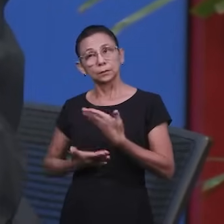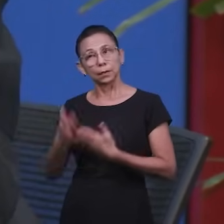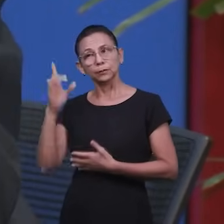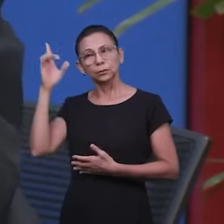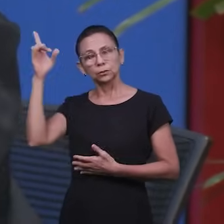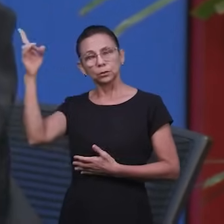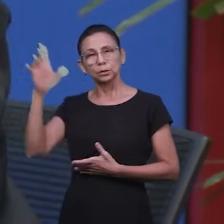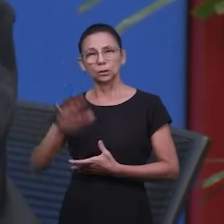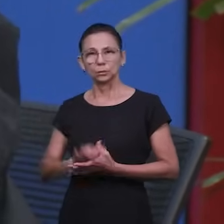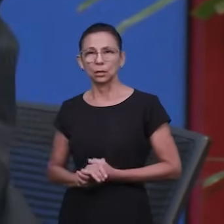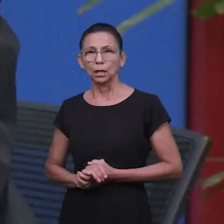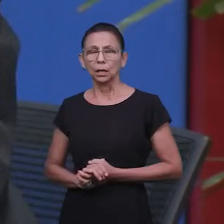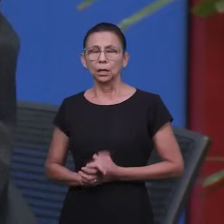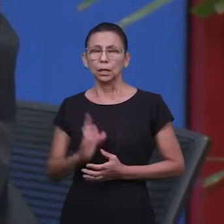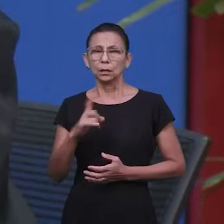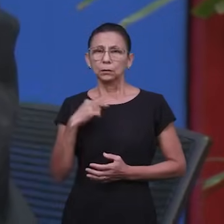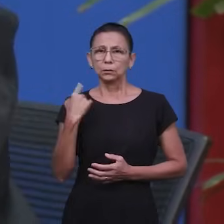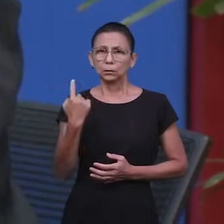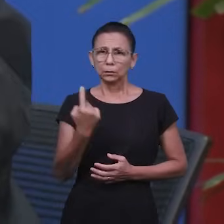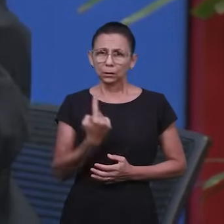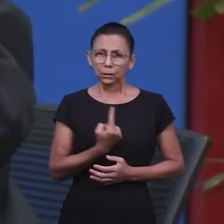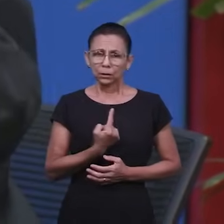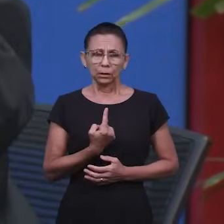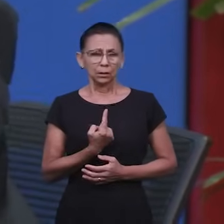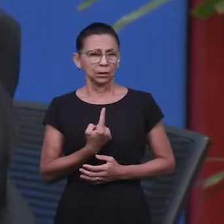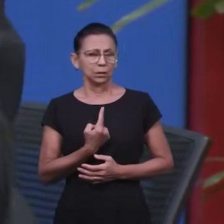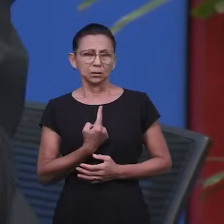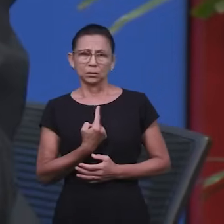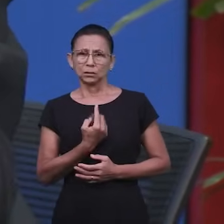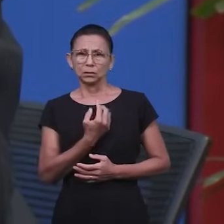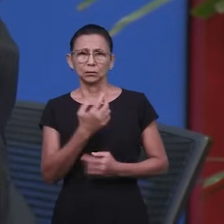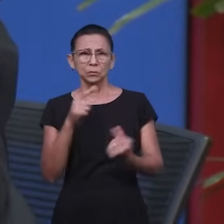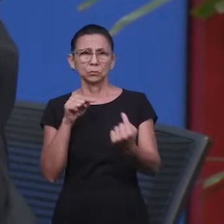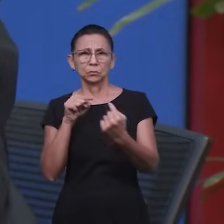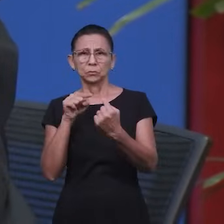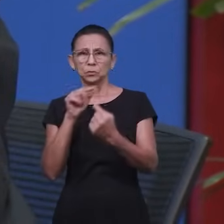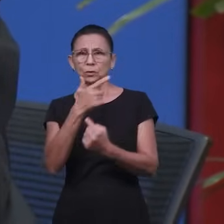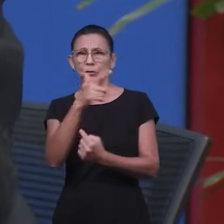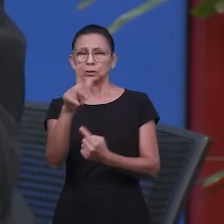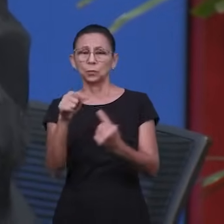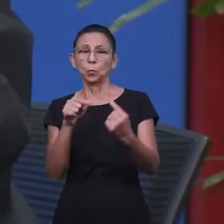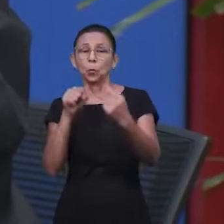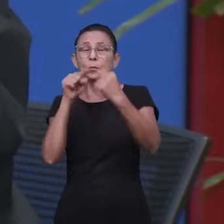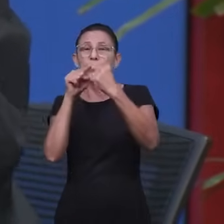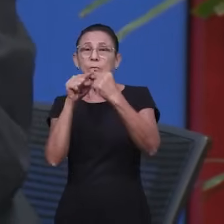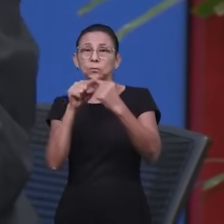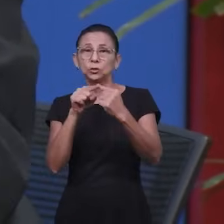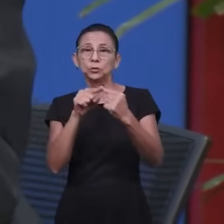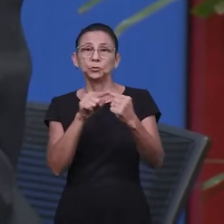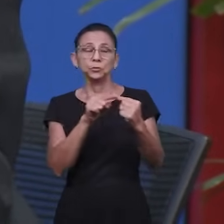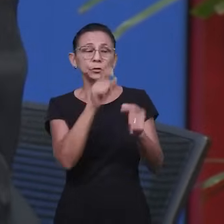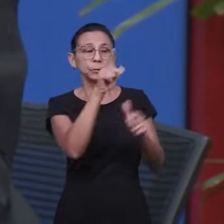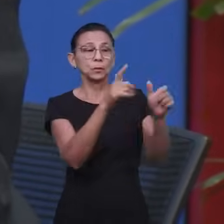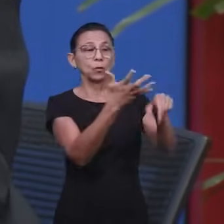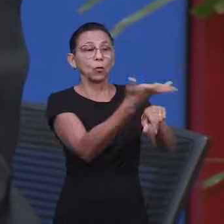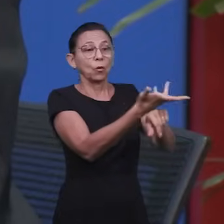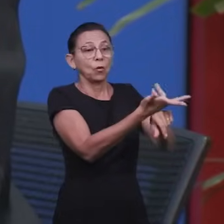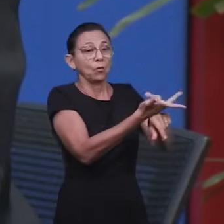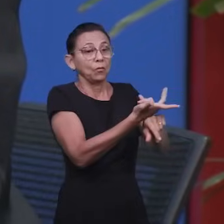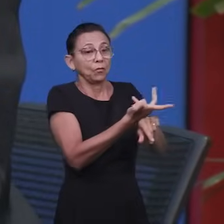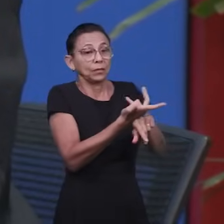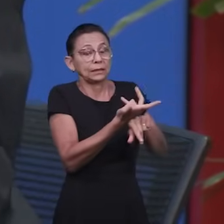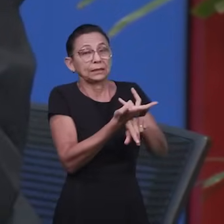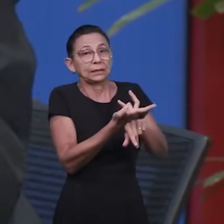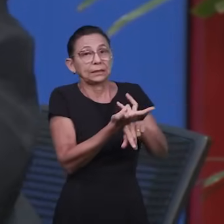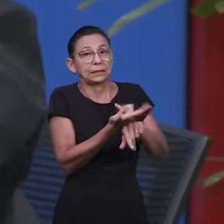pastores que cuidam, amém. Agora, caso não está sendo cuidada, nós cuidamos. Na Igreja Cristã